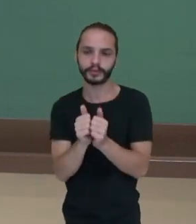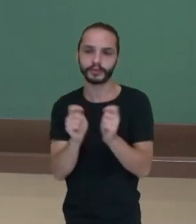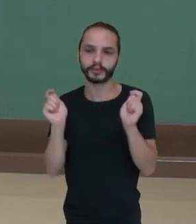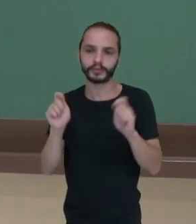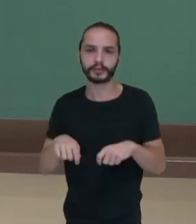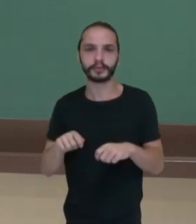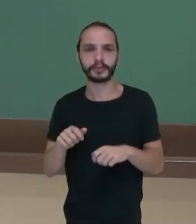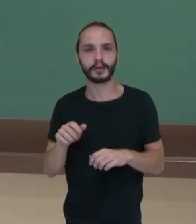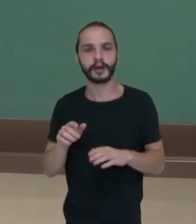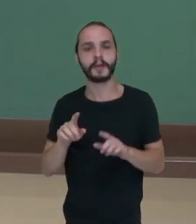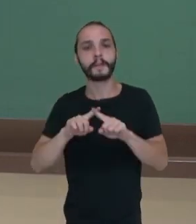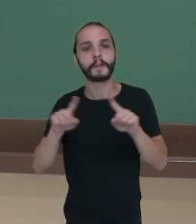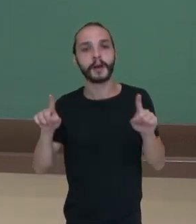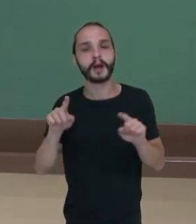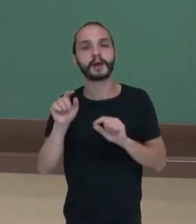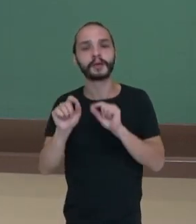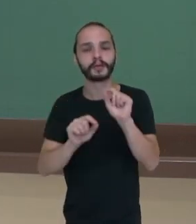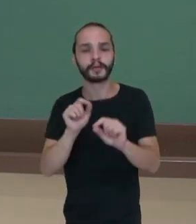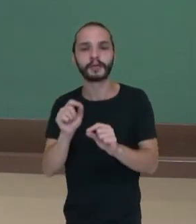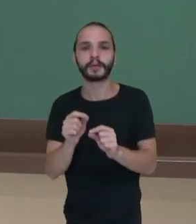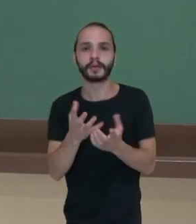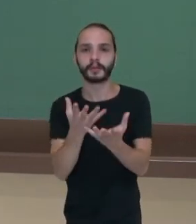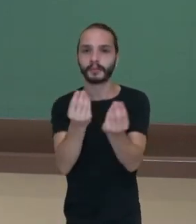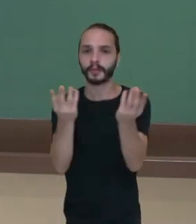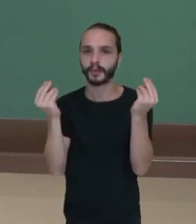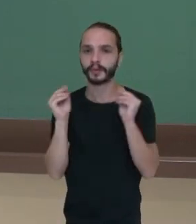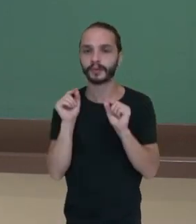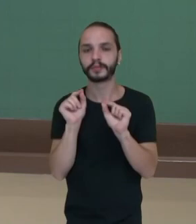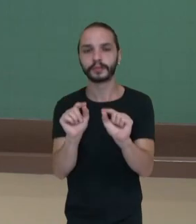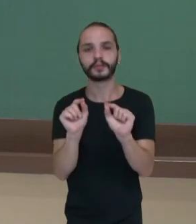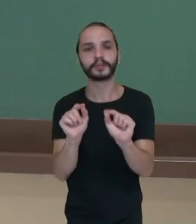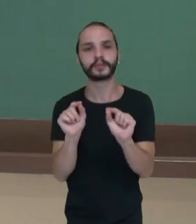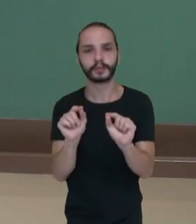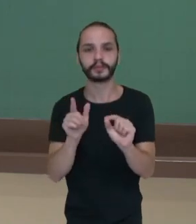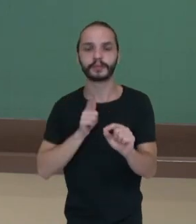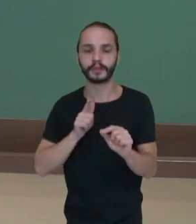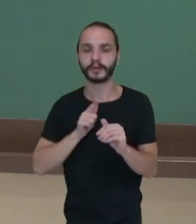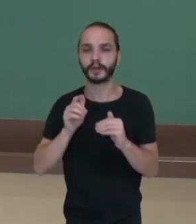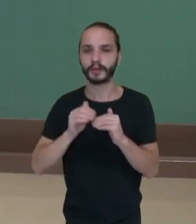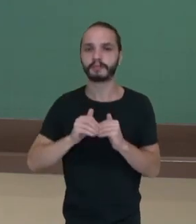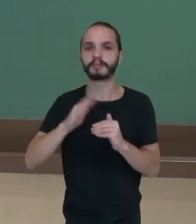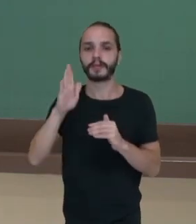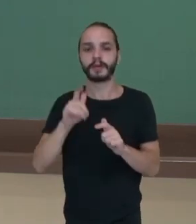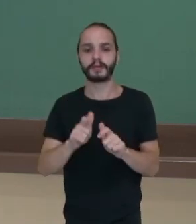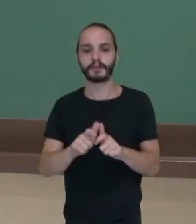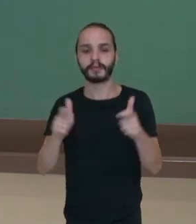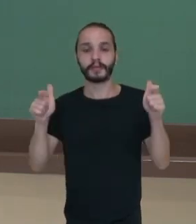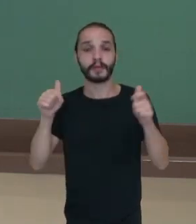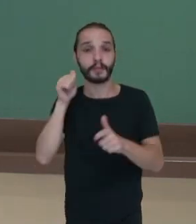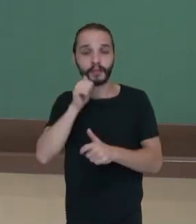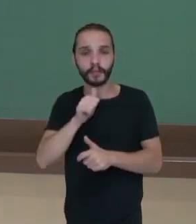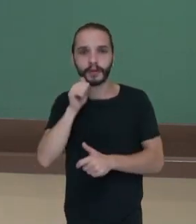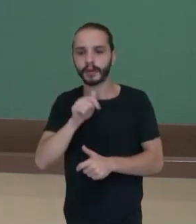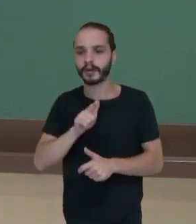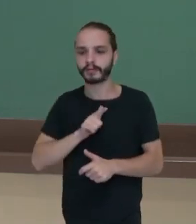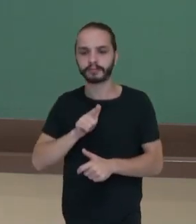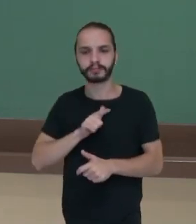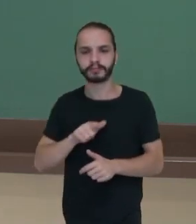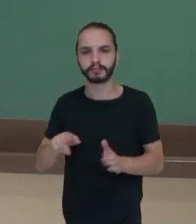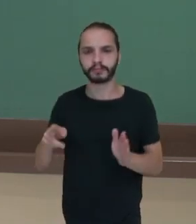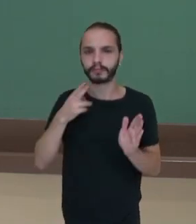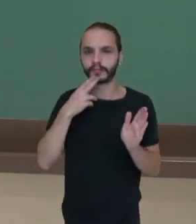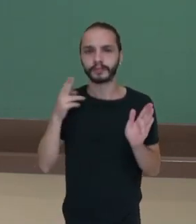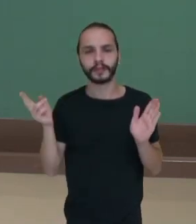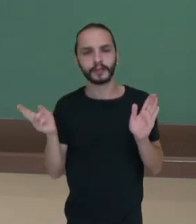família. Mas, em muitos casos, e isso é cada vez mais crescente, a mulher assume a responsabilidade sobre a